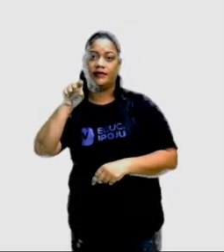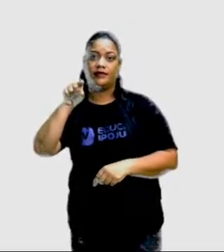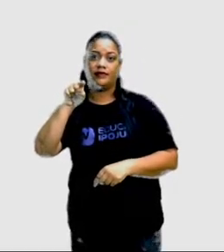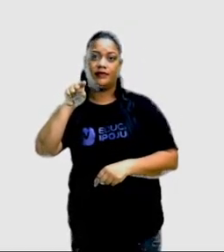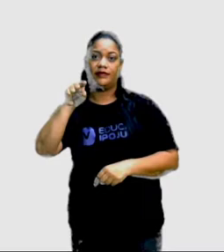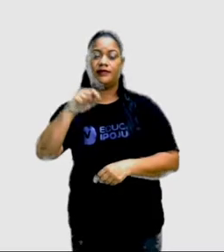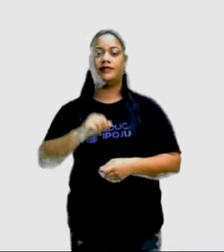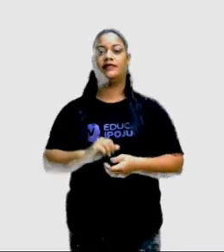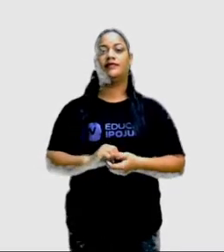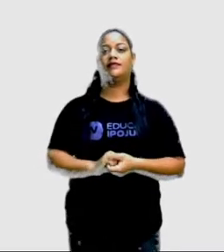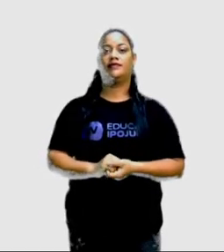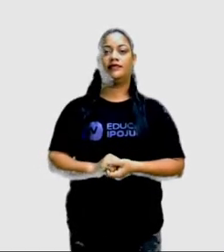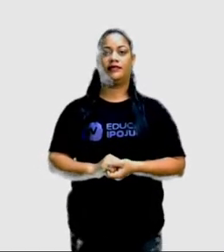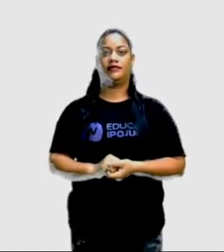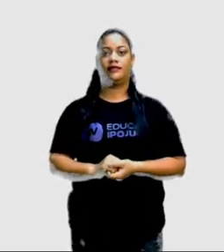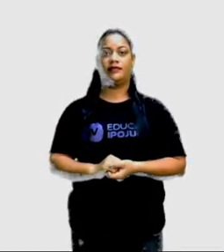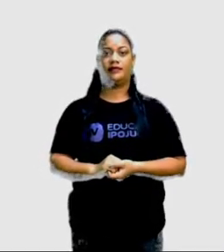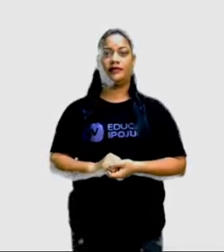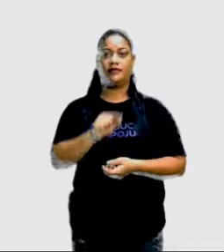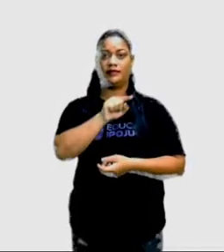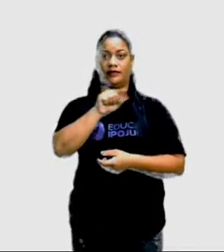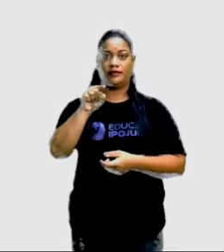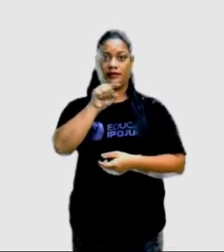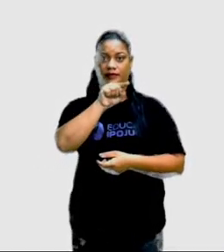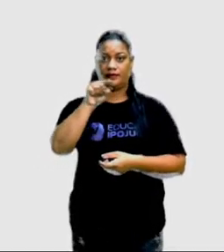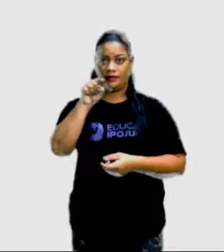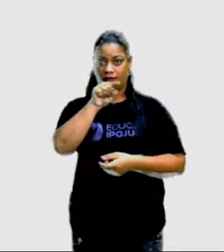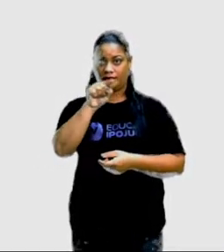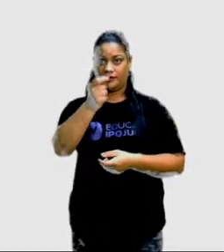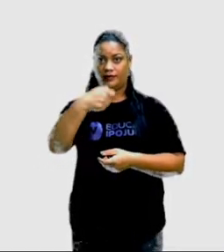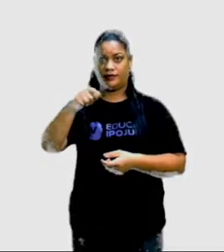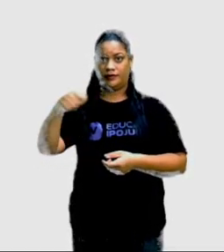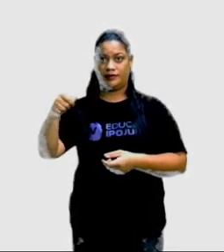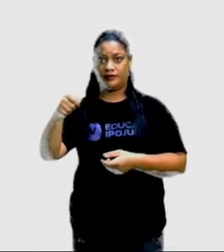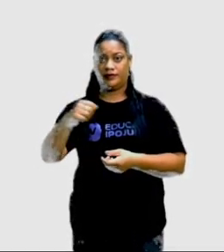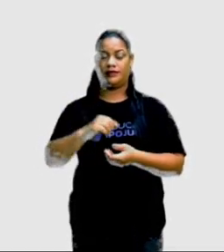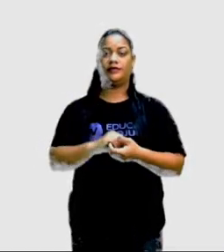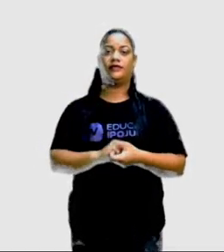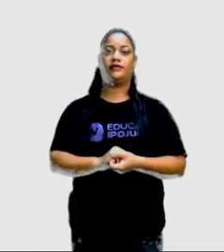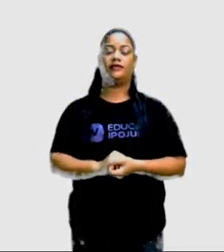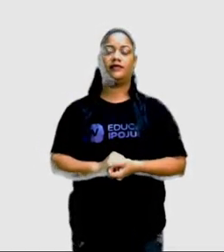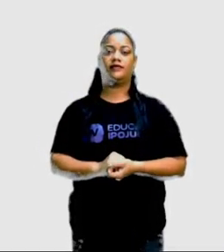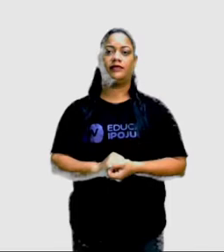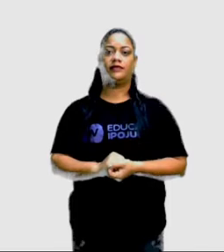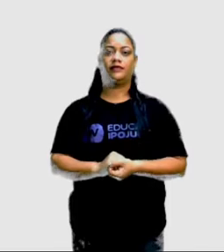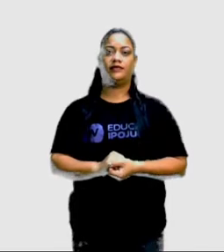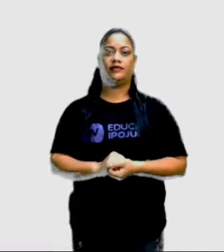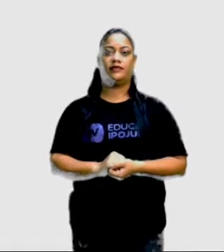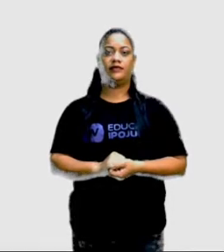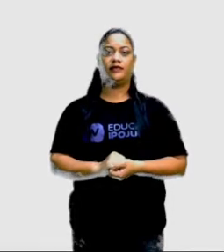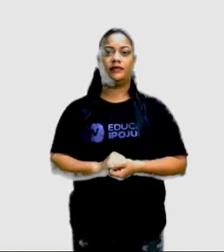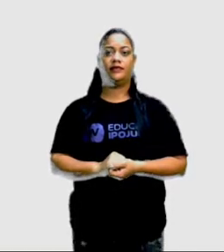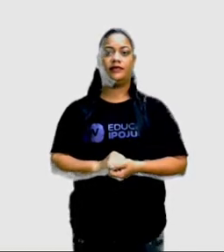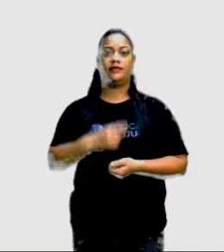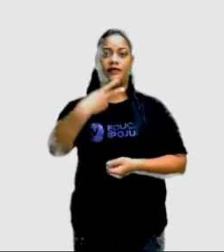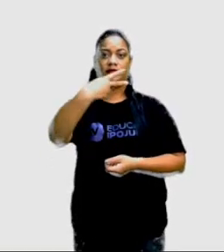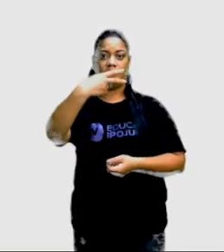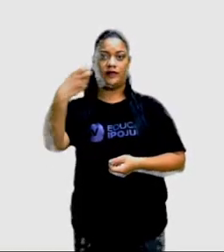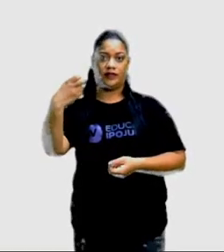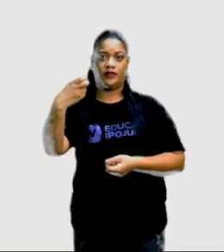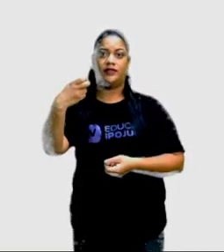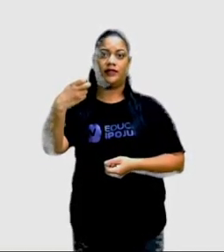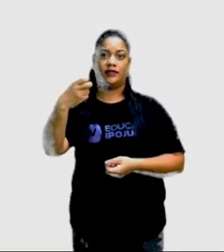no meio, então vai ficar no meio da linha quando a gente escreve, não vai ficar na linha do caderno. E o sinal de igual são